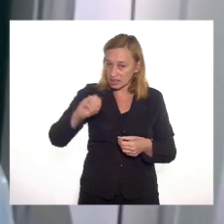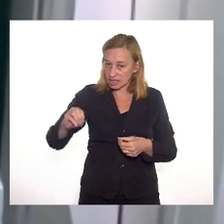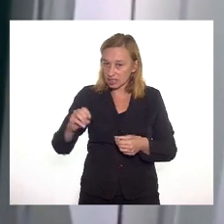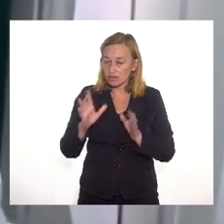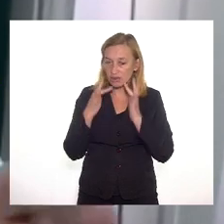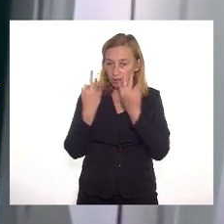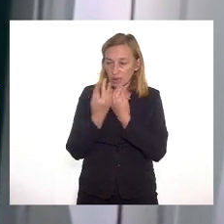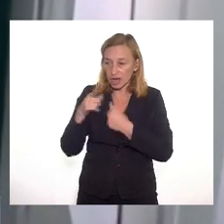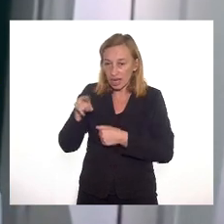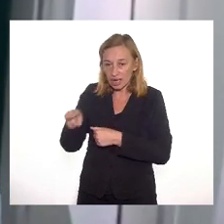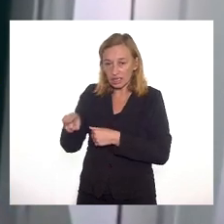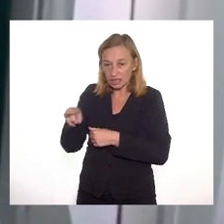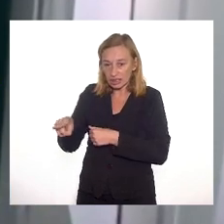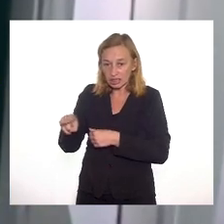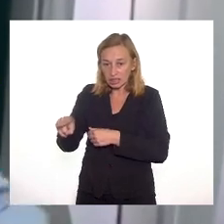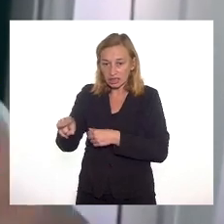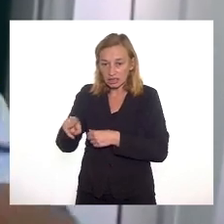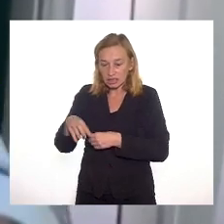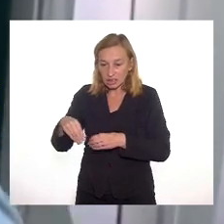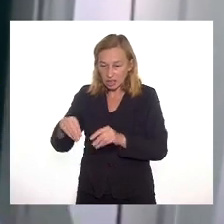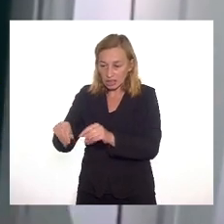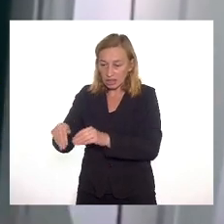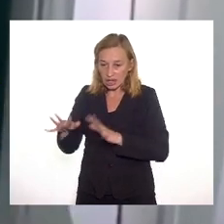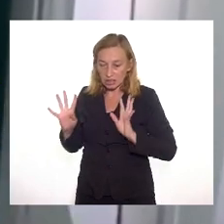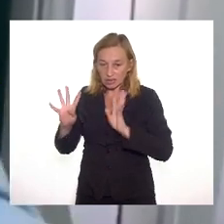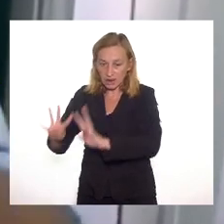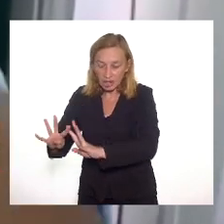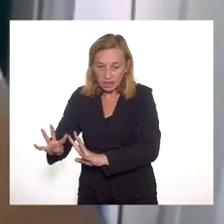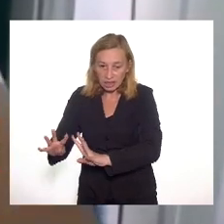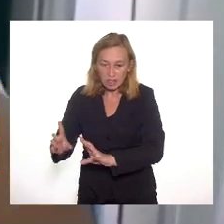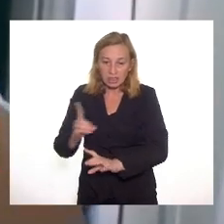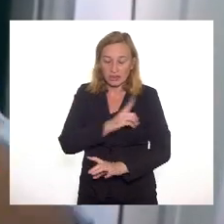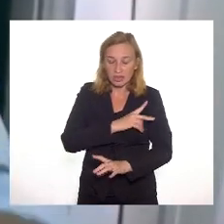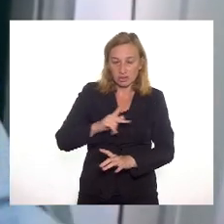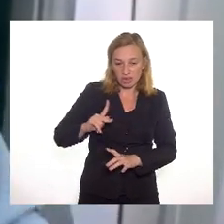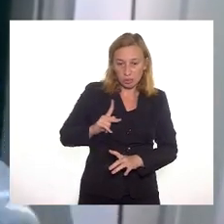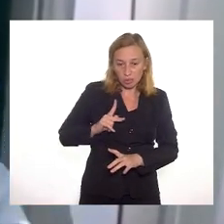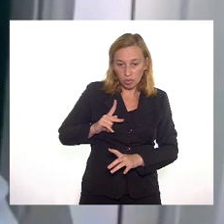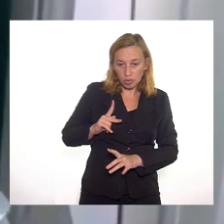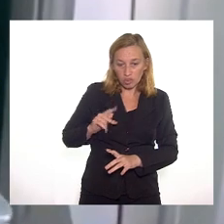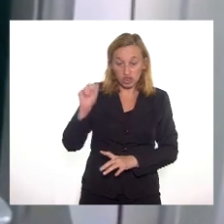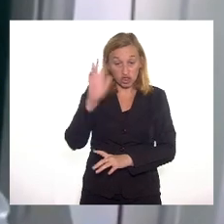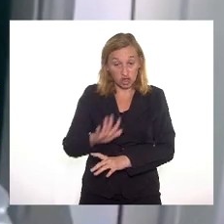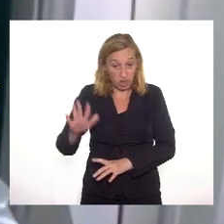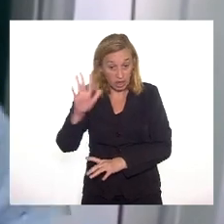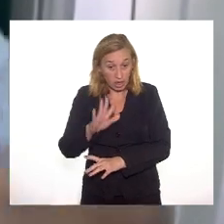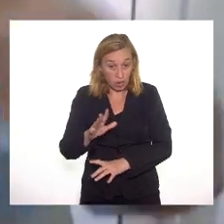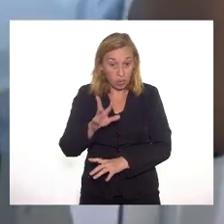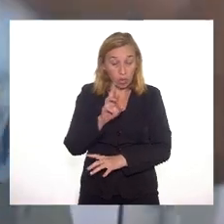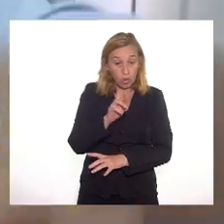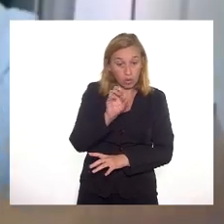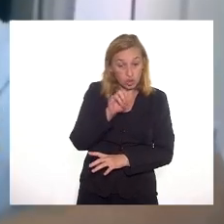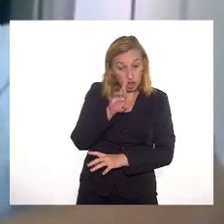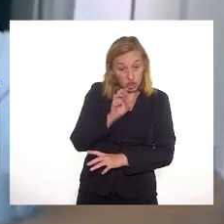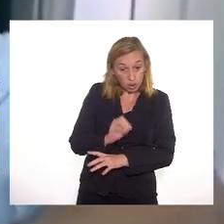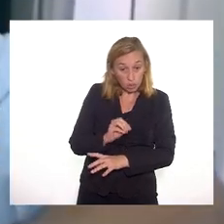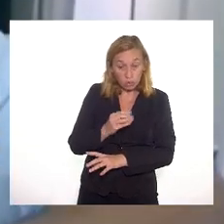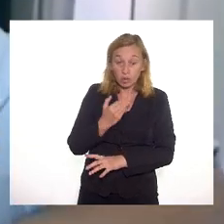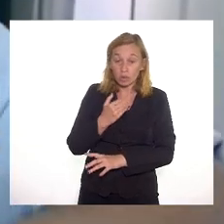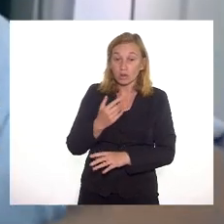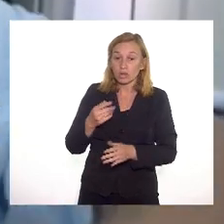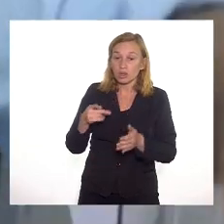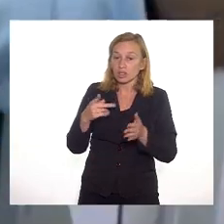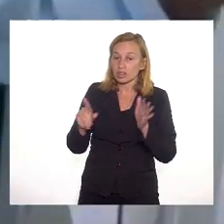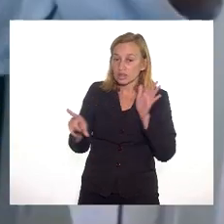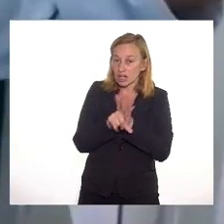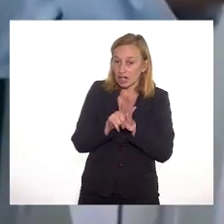ali implicadas naquela ocupação, a Defensoria Pública do Estado, Saúde, Defensor Público-Geral, doutor Rodrigo Pacheco, invocando a nossa lei